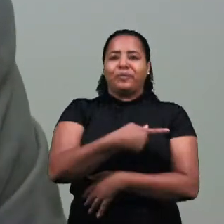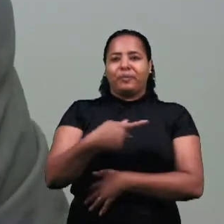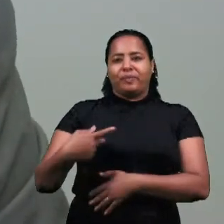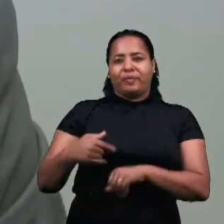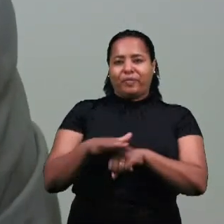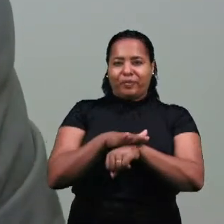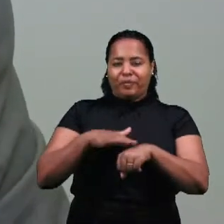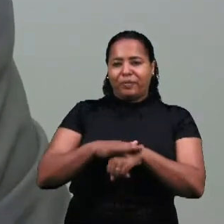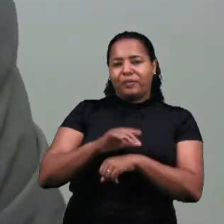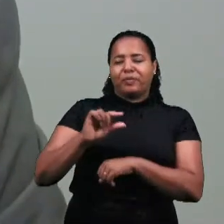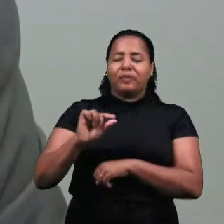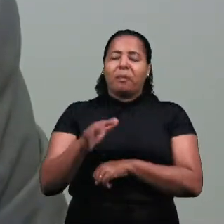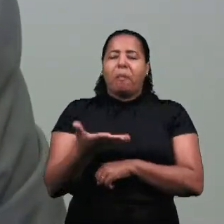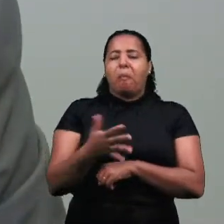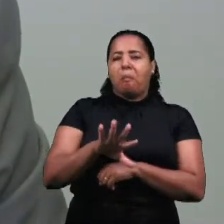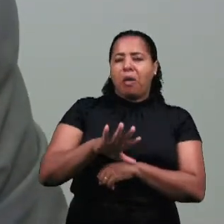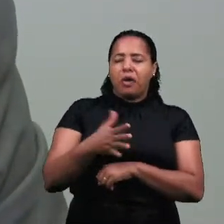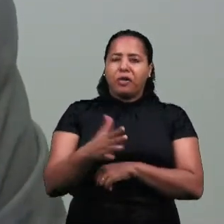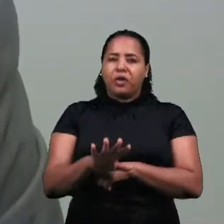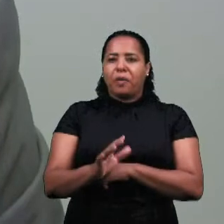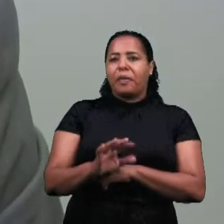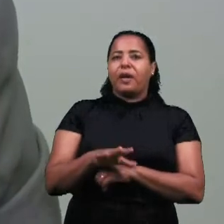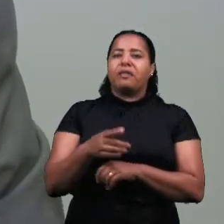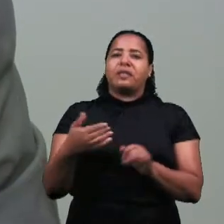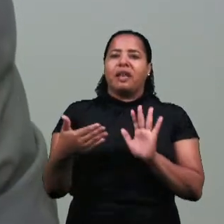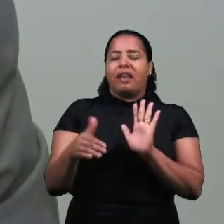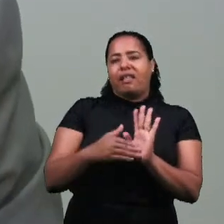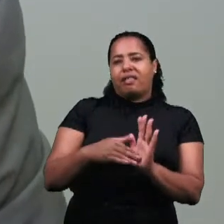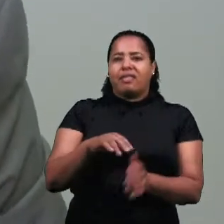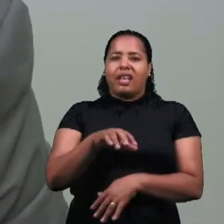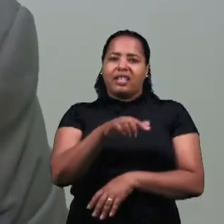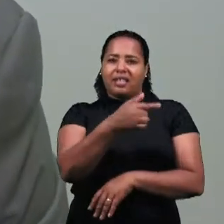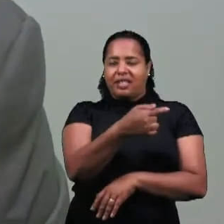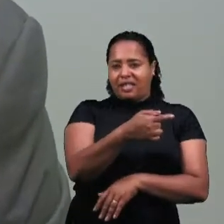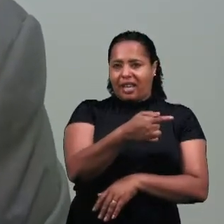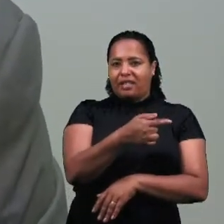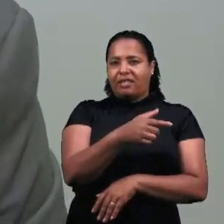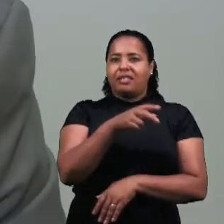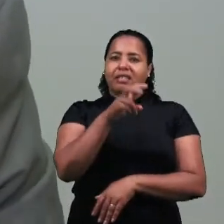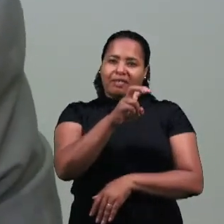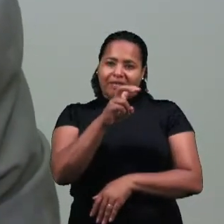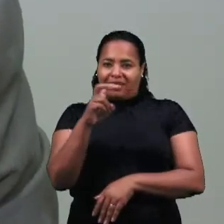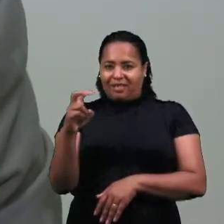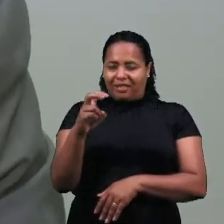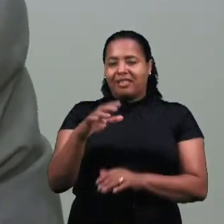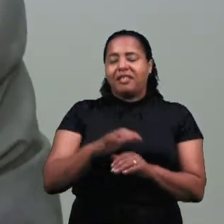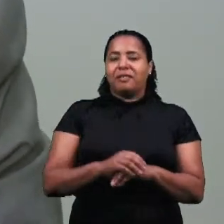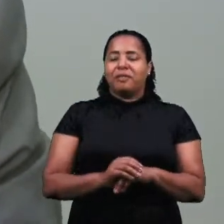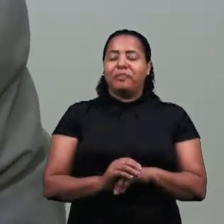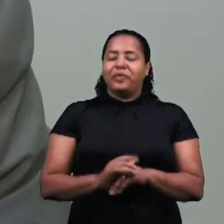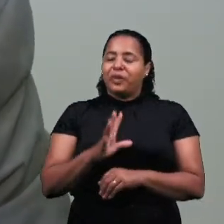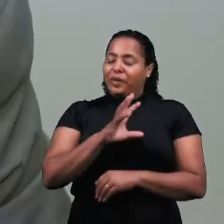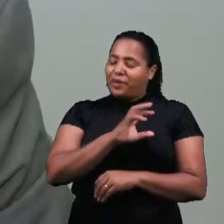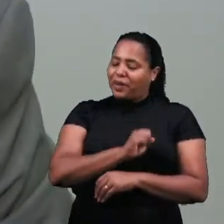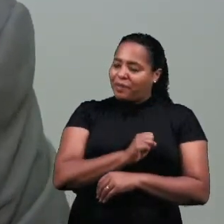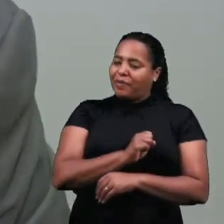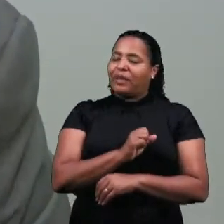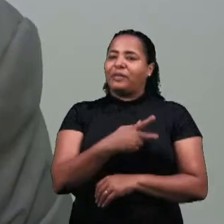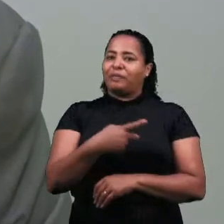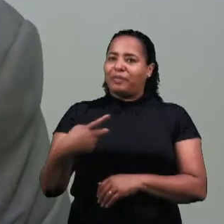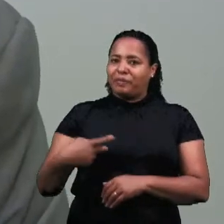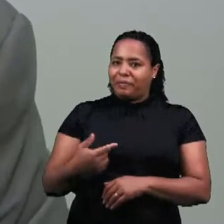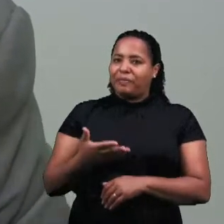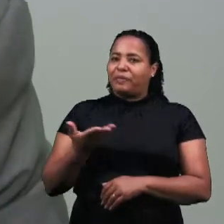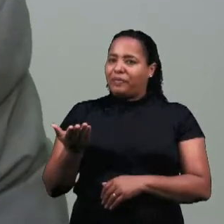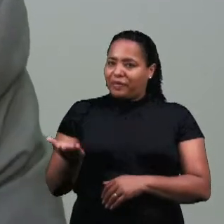menos 5 para as 8, 10 para as 8, estaremos aqui conversando com o nosso querido pastor, que já está aqui. Os irmãos já viram uma